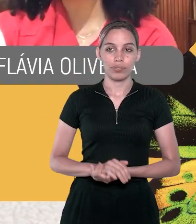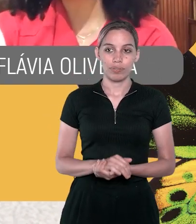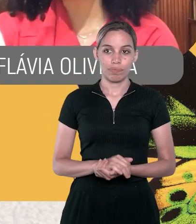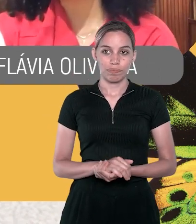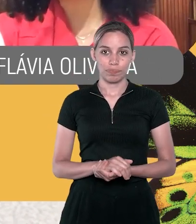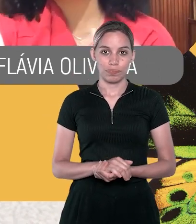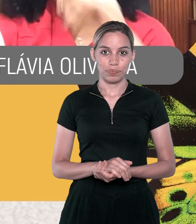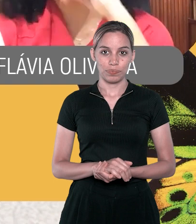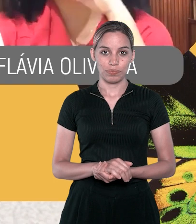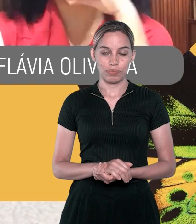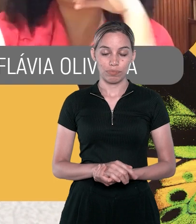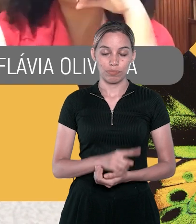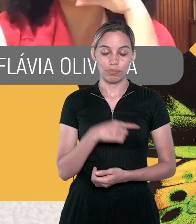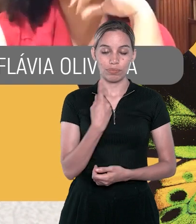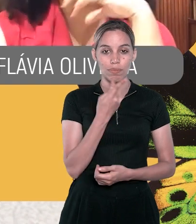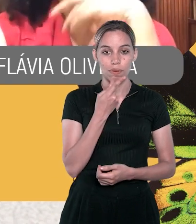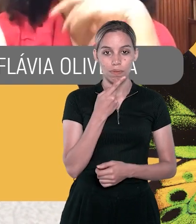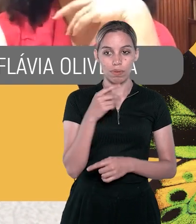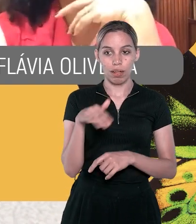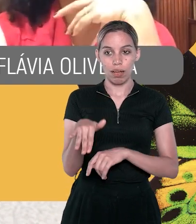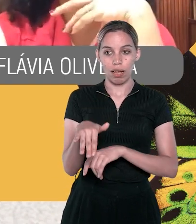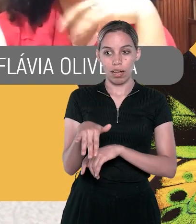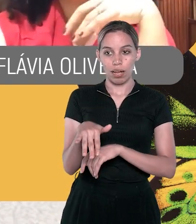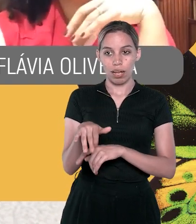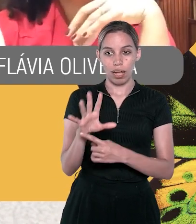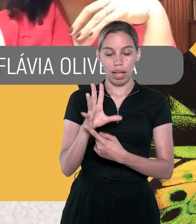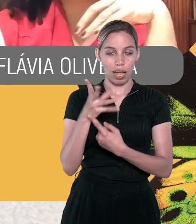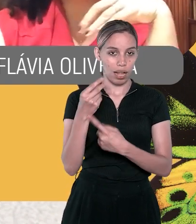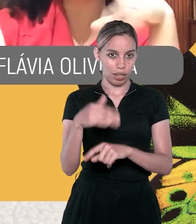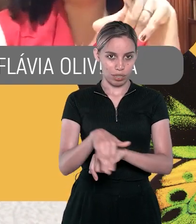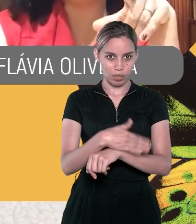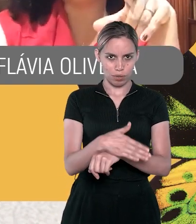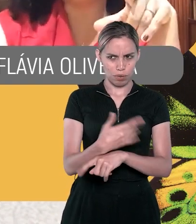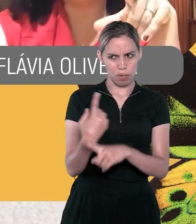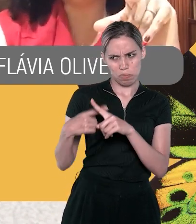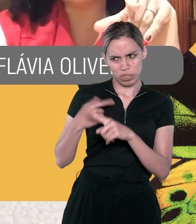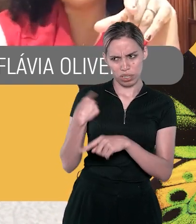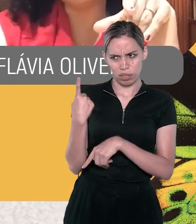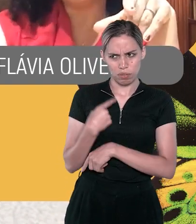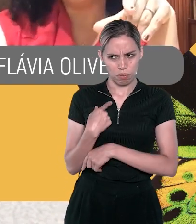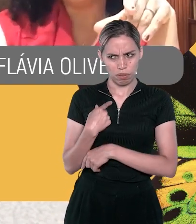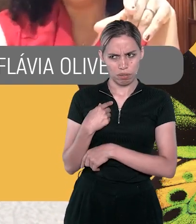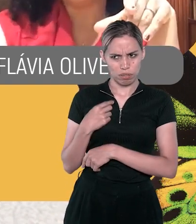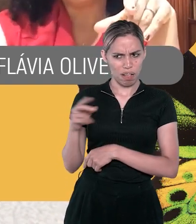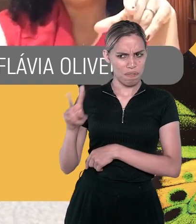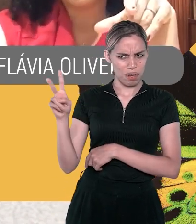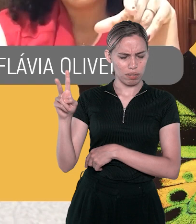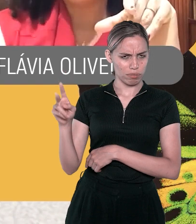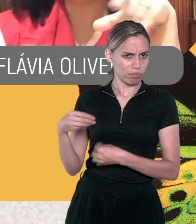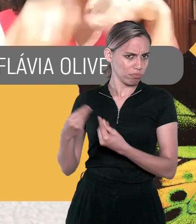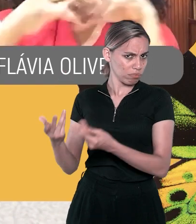A gente chama de arte de rua porque a gente não valoriza,